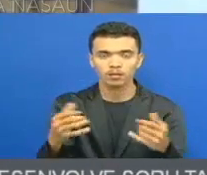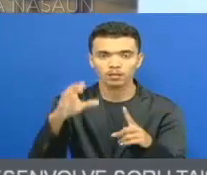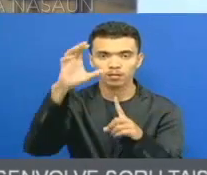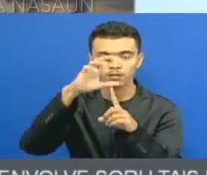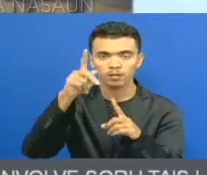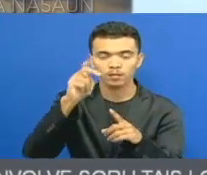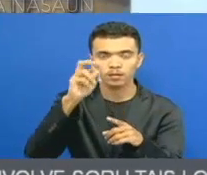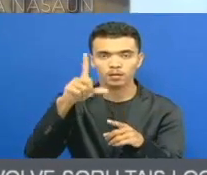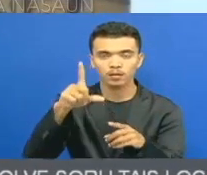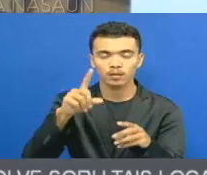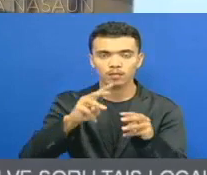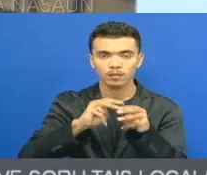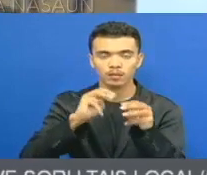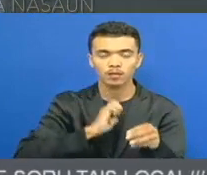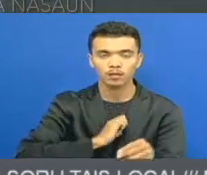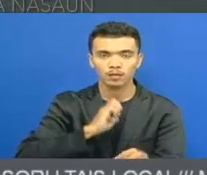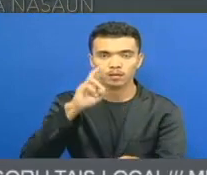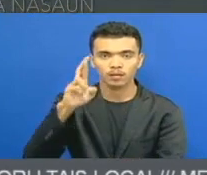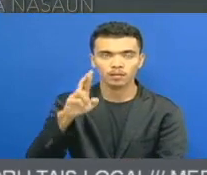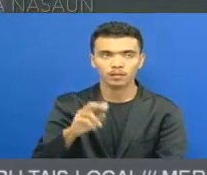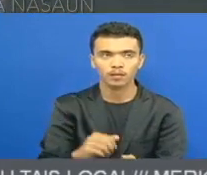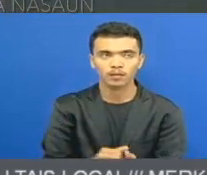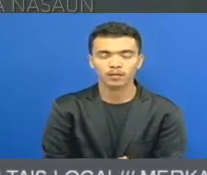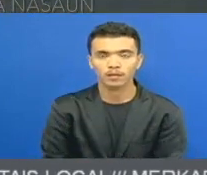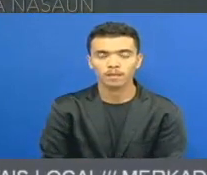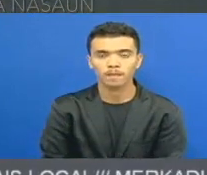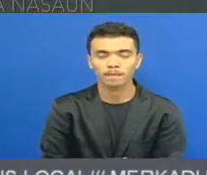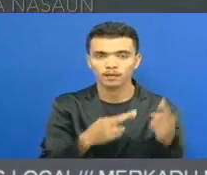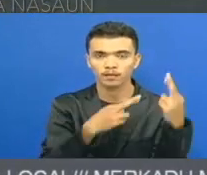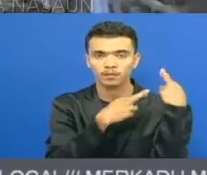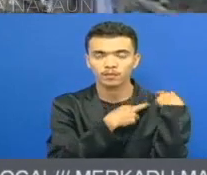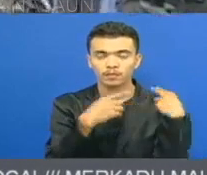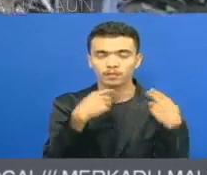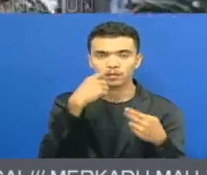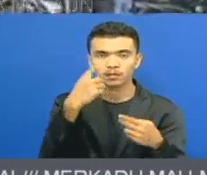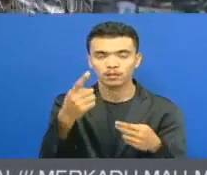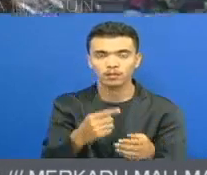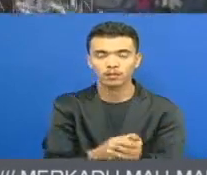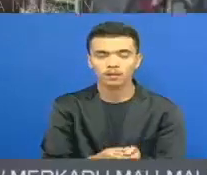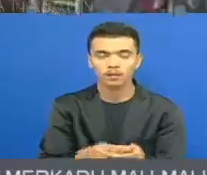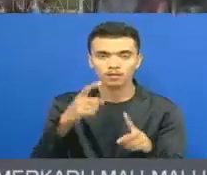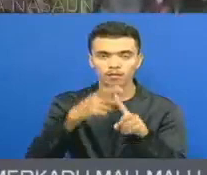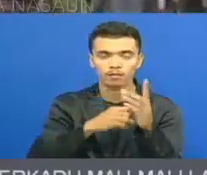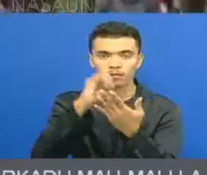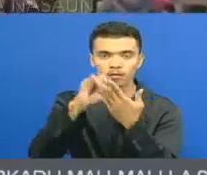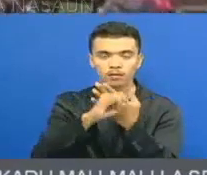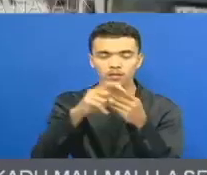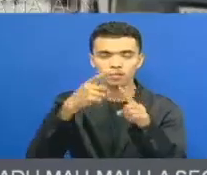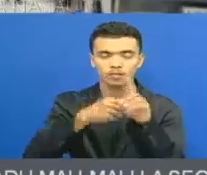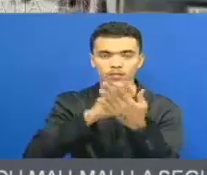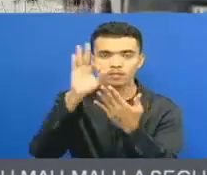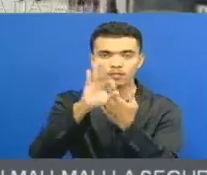Comandante Penteli Município Armeira, Superintendente Justino Menezes e Anjaknar Fatin explica, durante fulan janeiro to fevereiro,